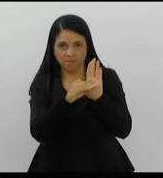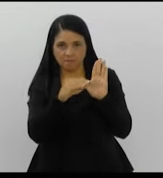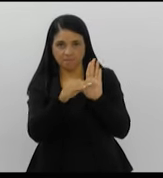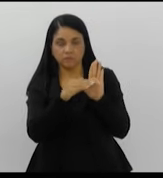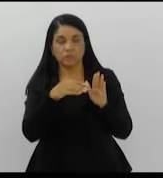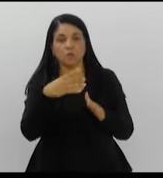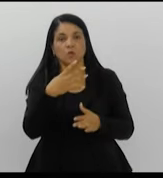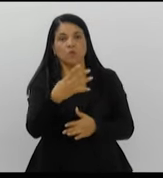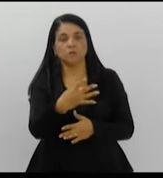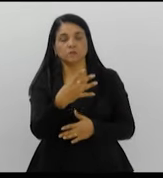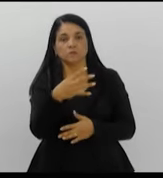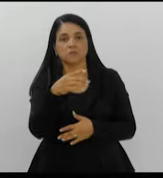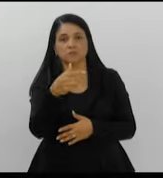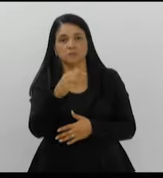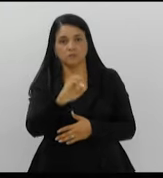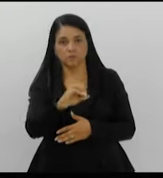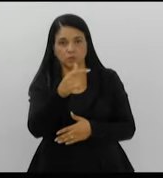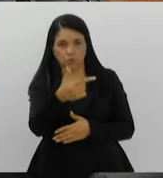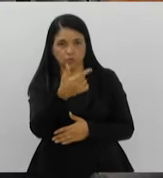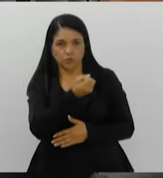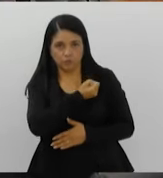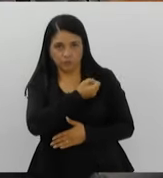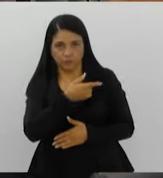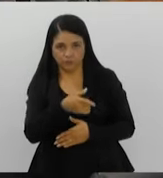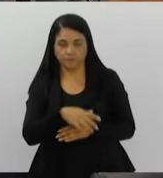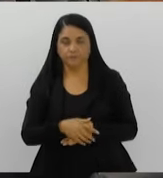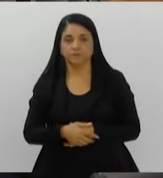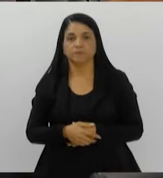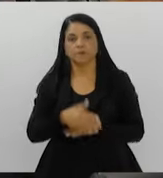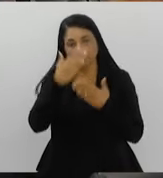número 402. Obrigada, presidente.